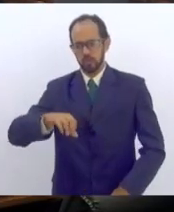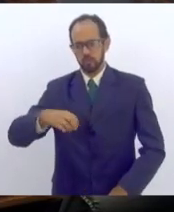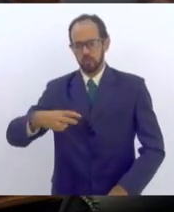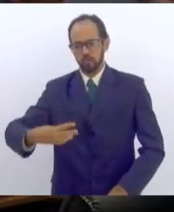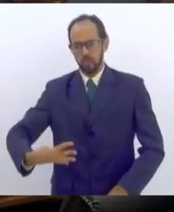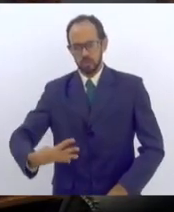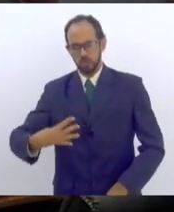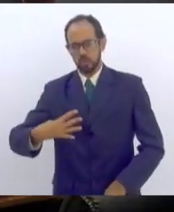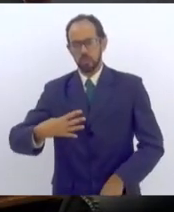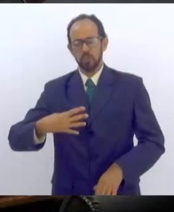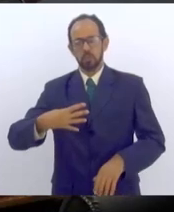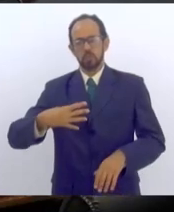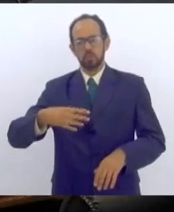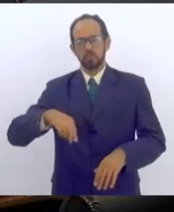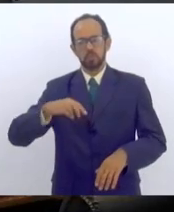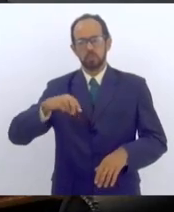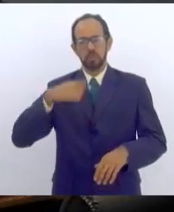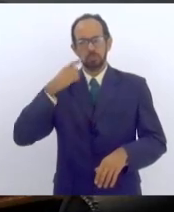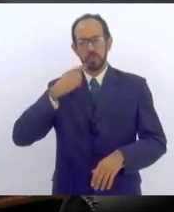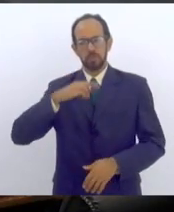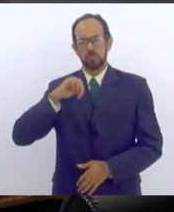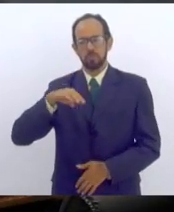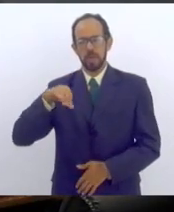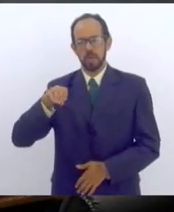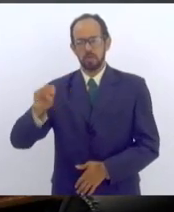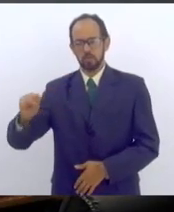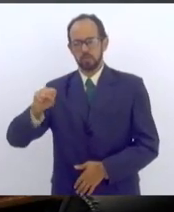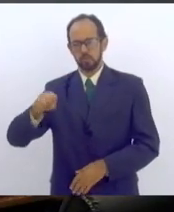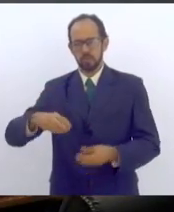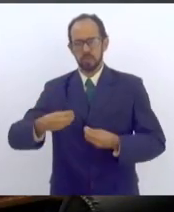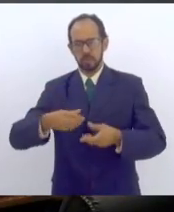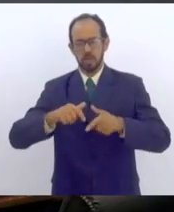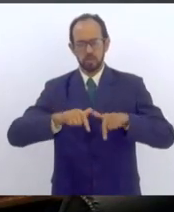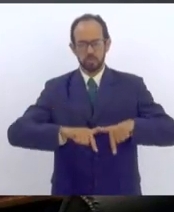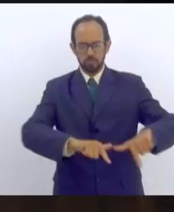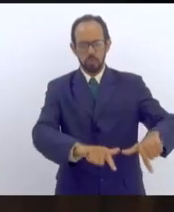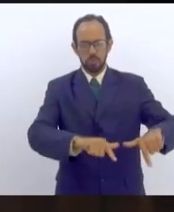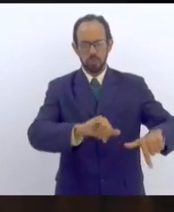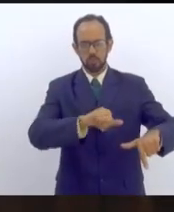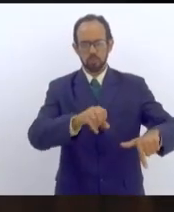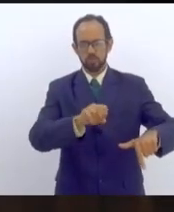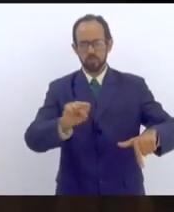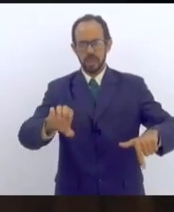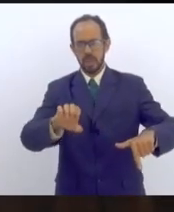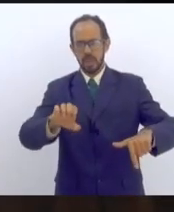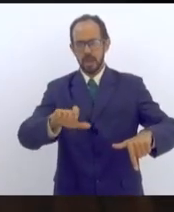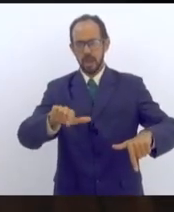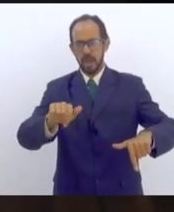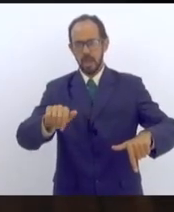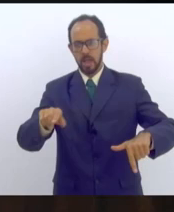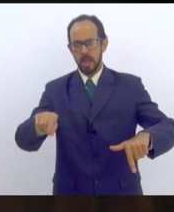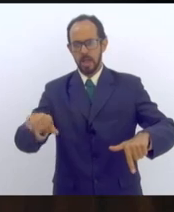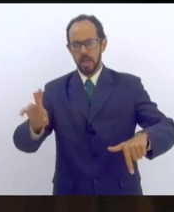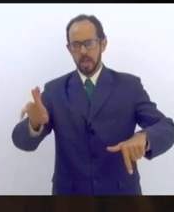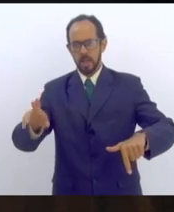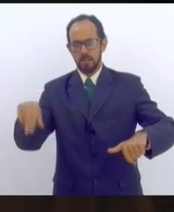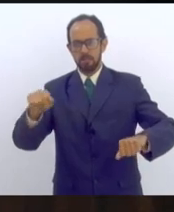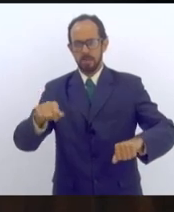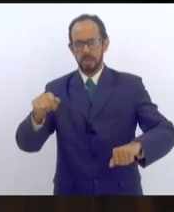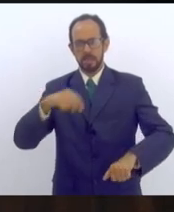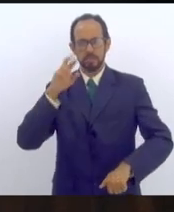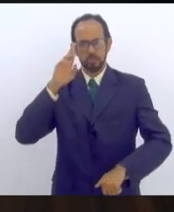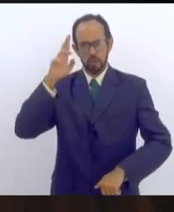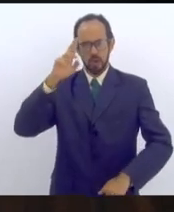1494/2022, de autoria do deputado Marcos Abraão, que concede o diploma José Alencar à cientista econômica senhora Tatiana